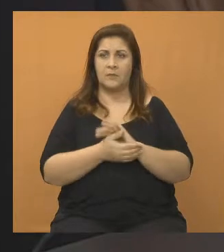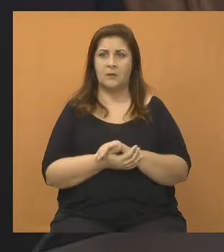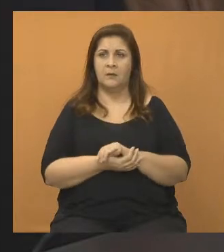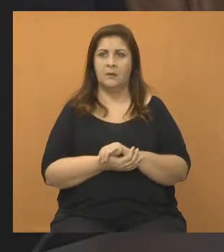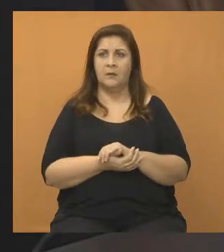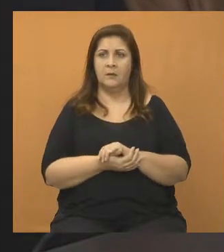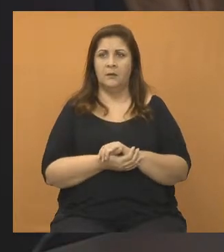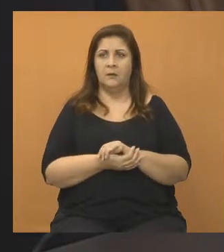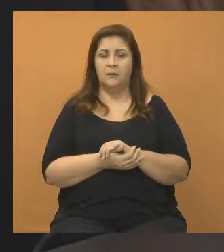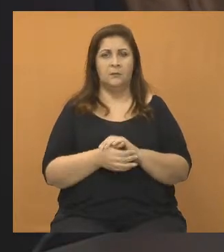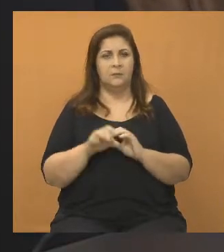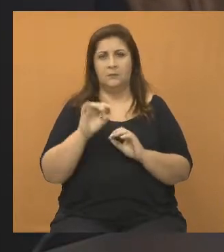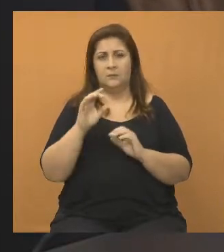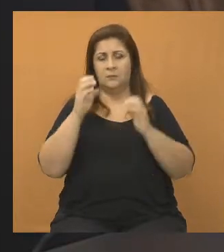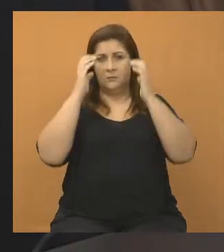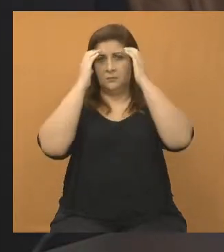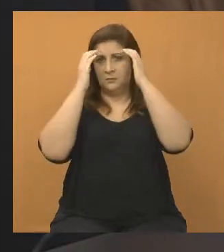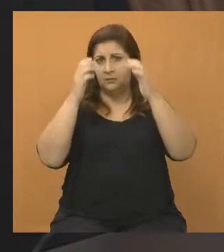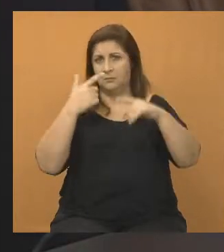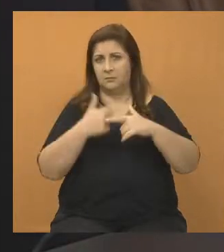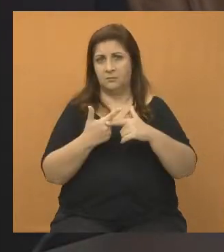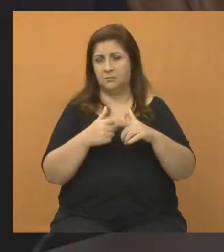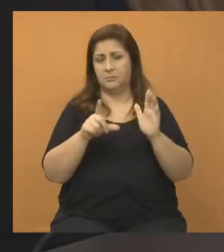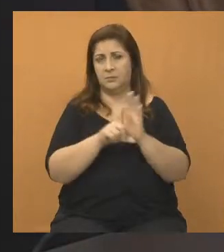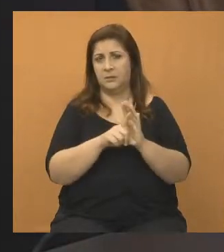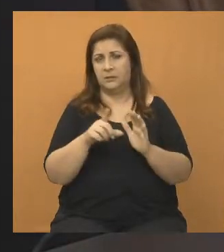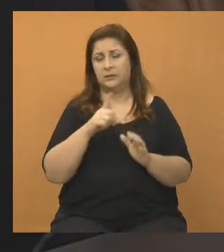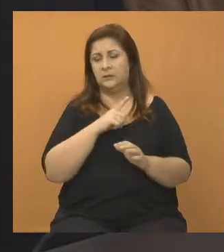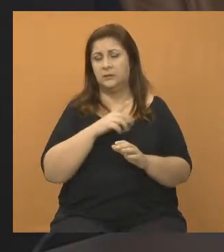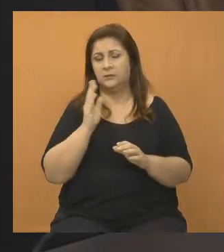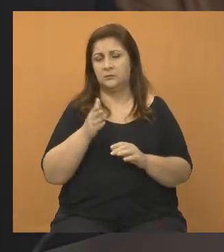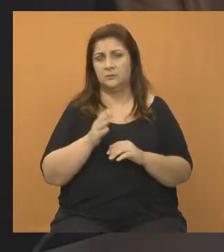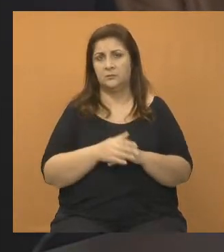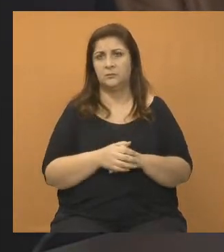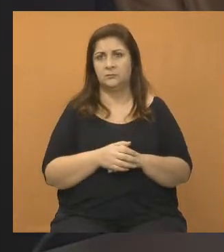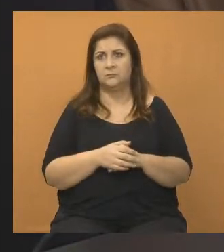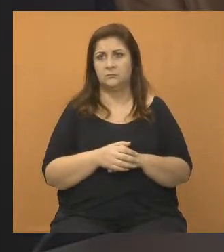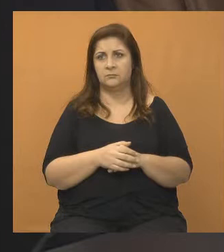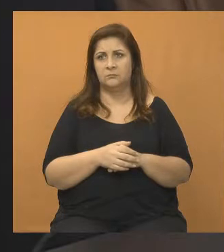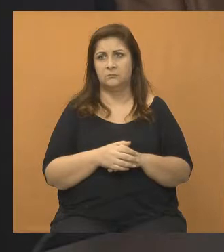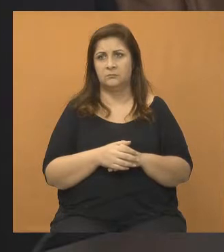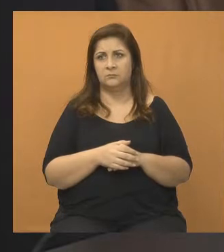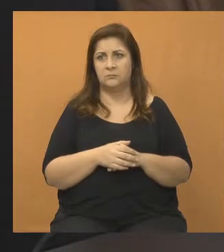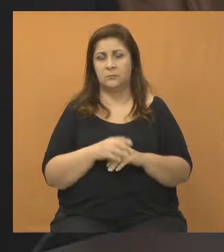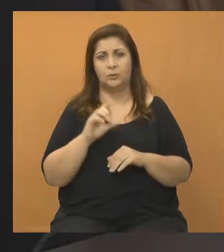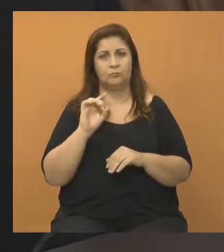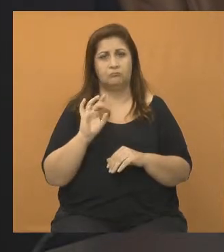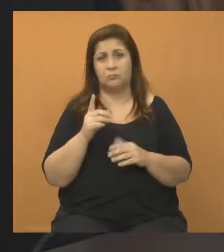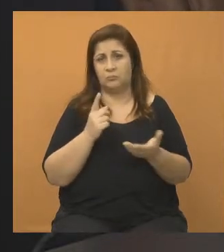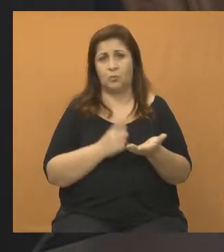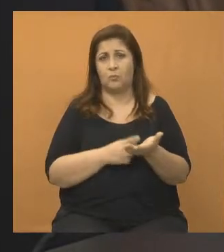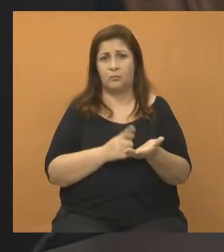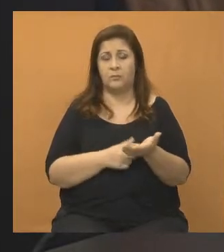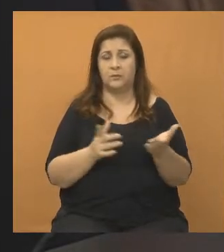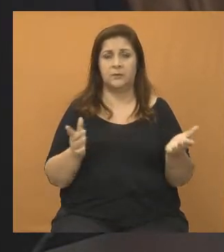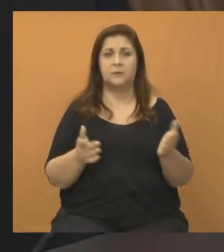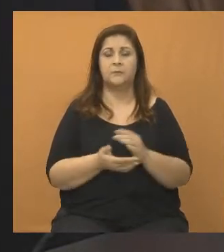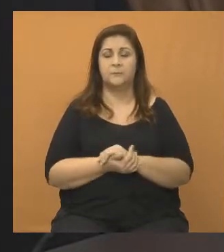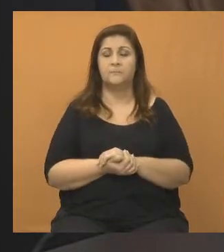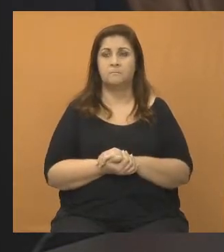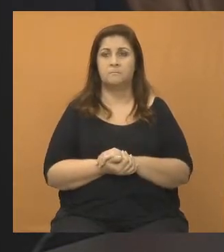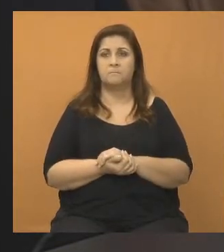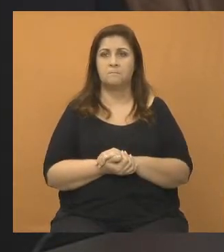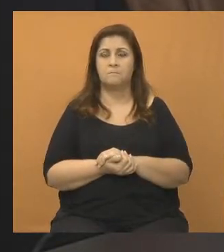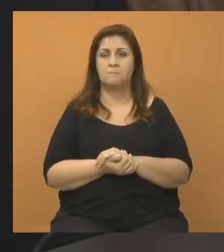uma formalização, porque a gente sabe que é um direito que eles tinham, fizemos uma espécie de um acordo, se a gente pode chamar assim, de que